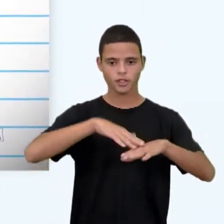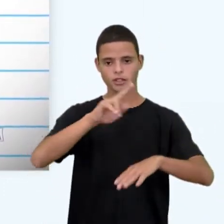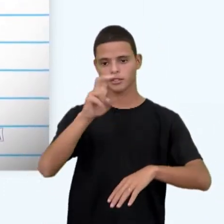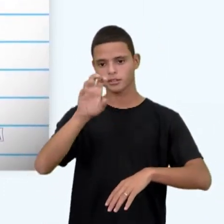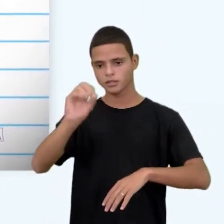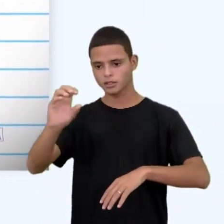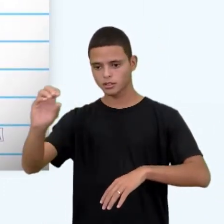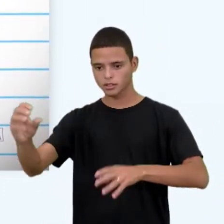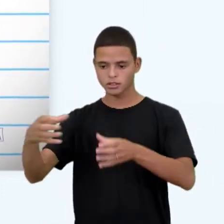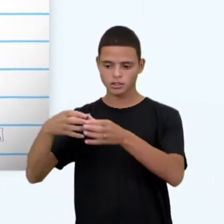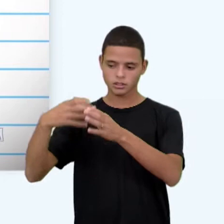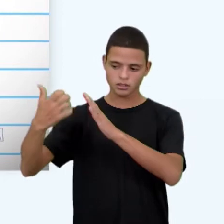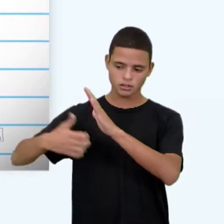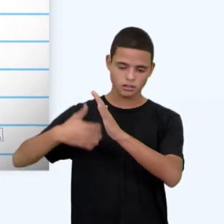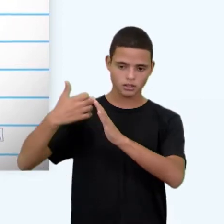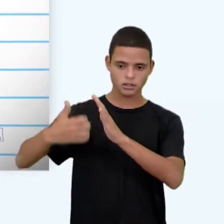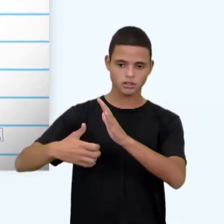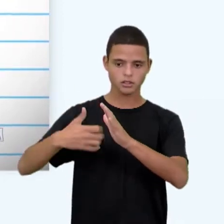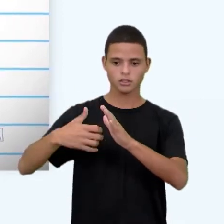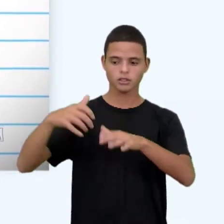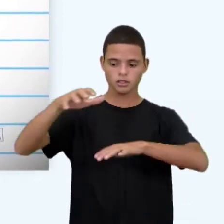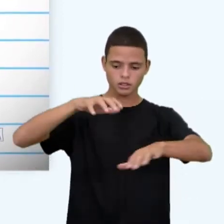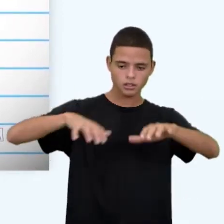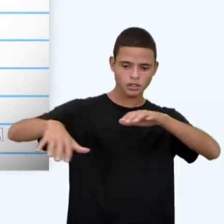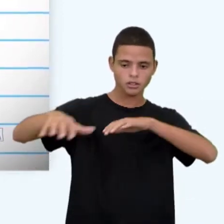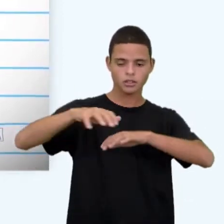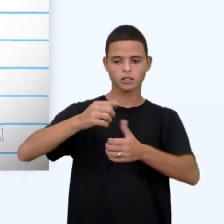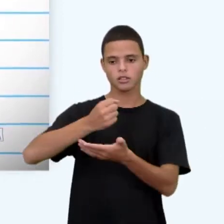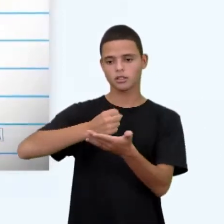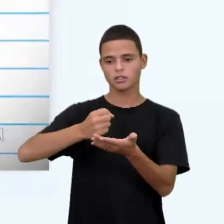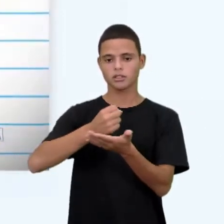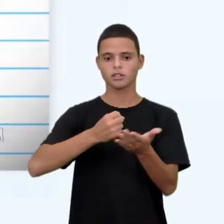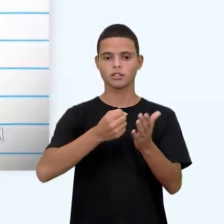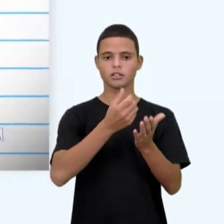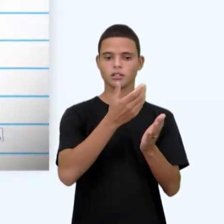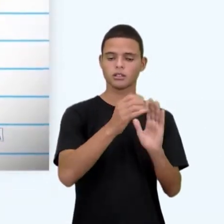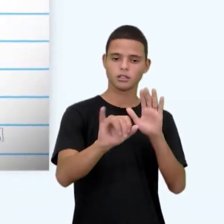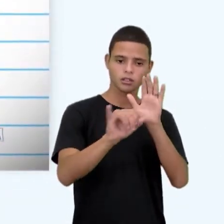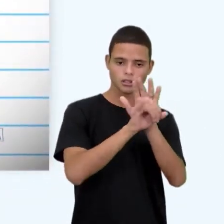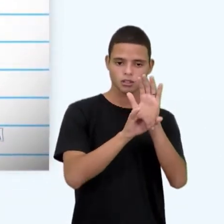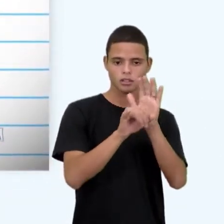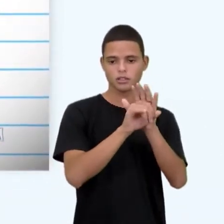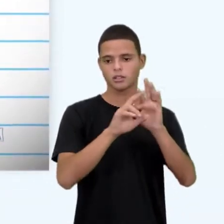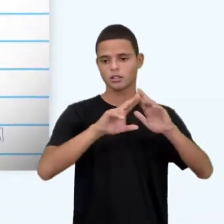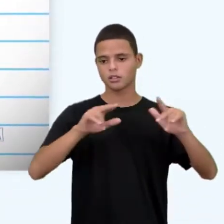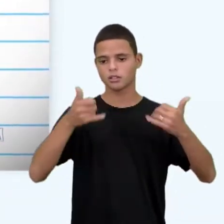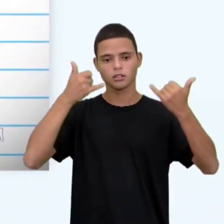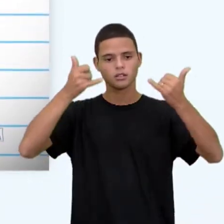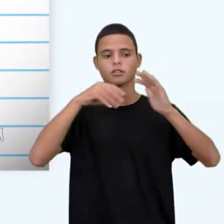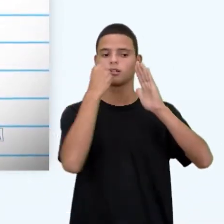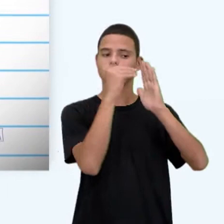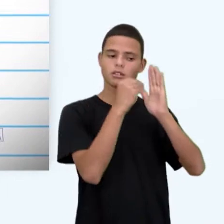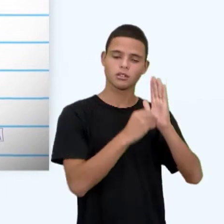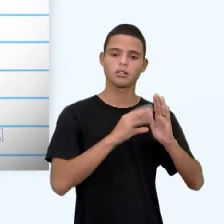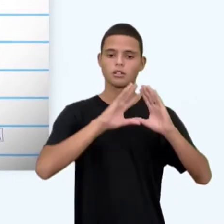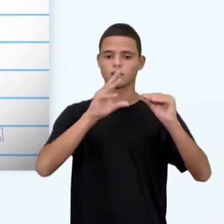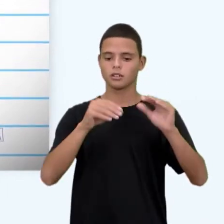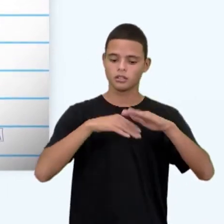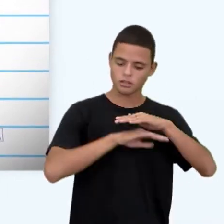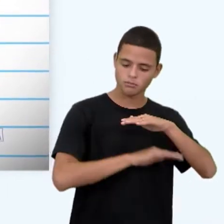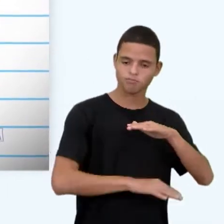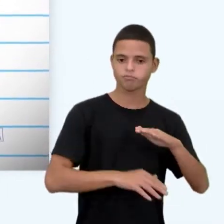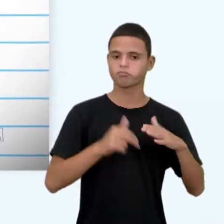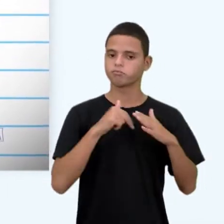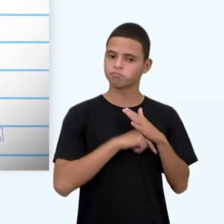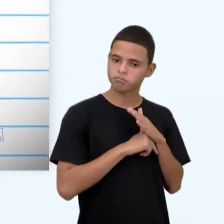agências espalhadas pelo país, com base em um cadastro dos cartórios, tabelionatos e demais informantes. Todos os dados são